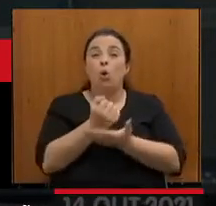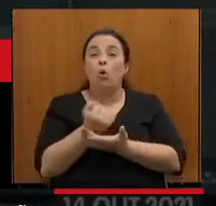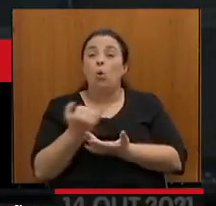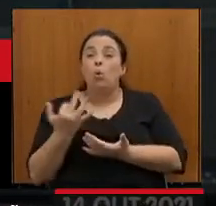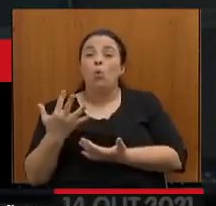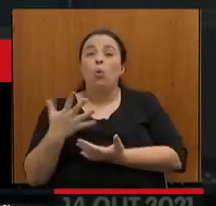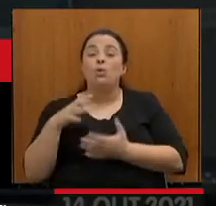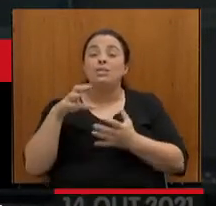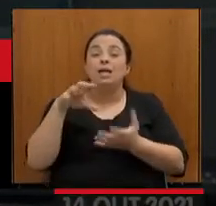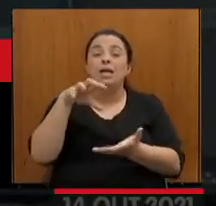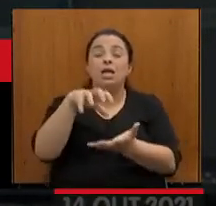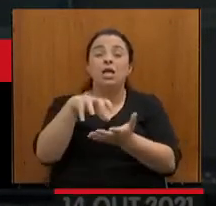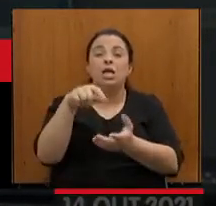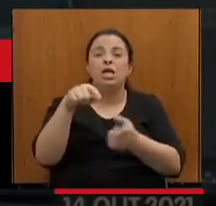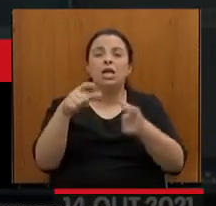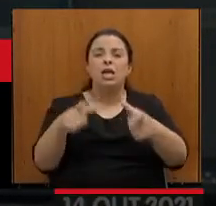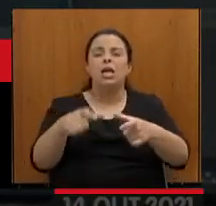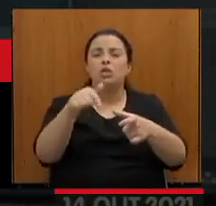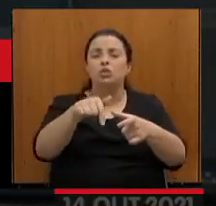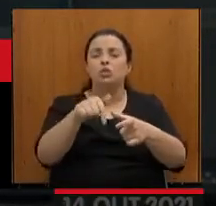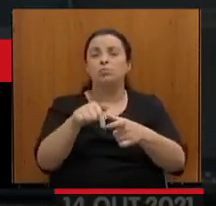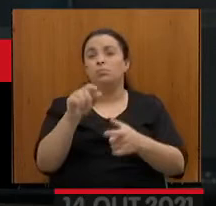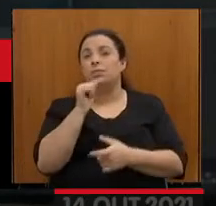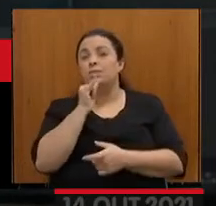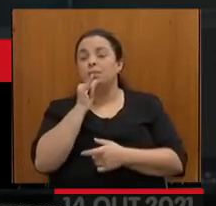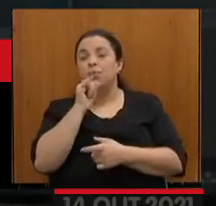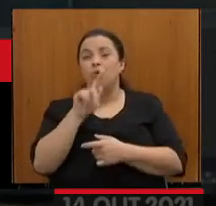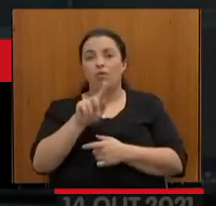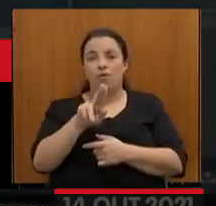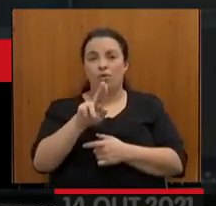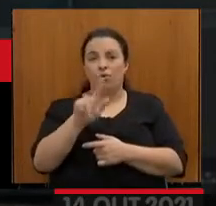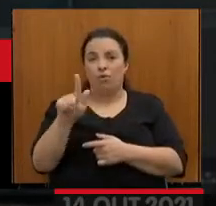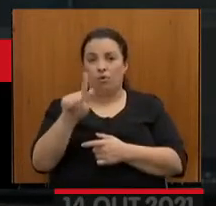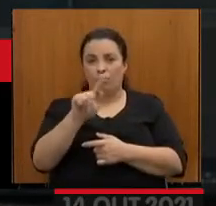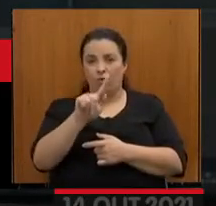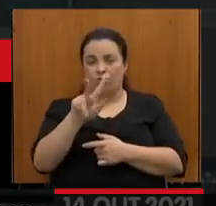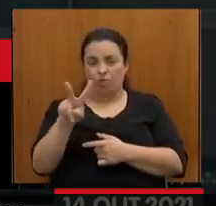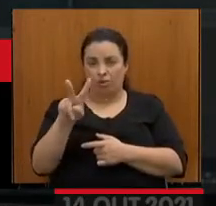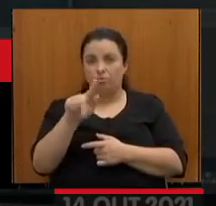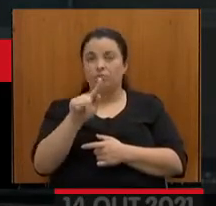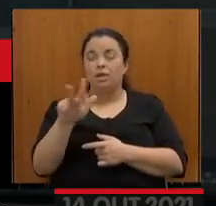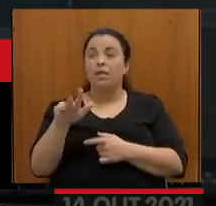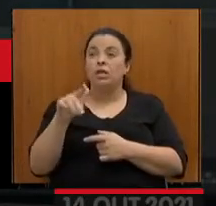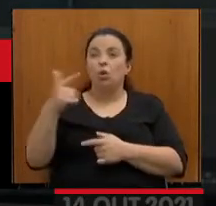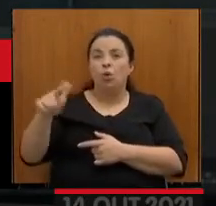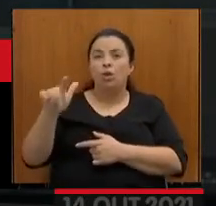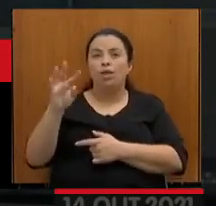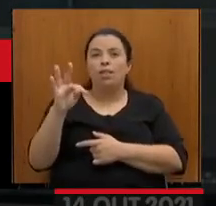que nos chamou atenção foi Valadares, depois Teoflotone. Então, baseado